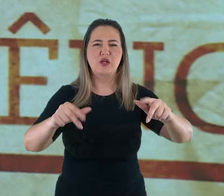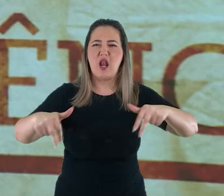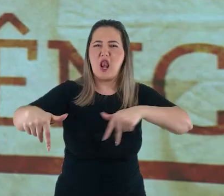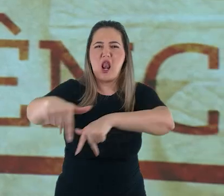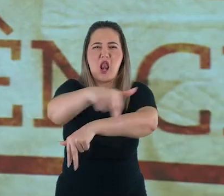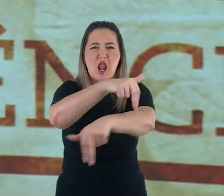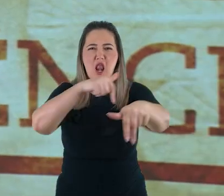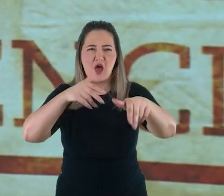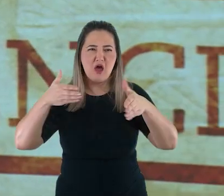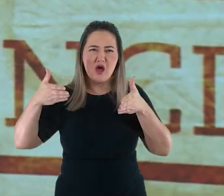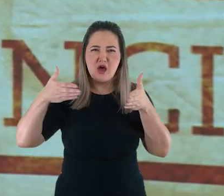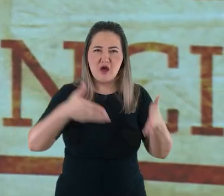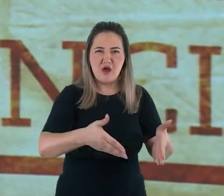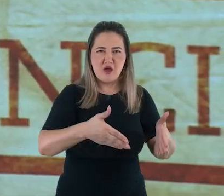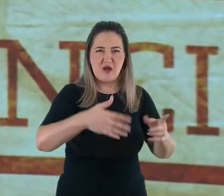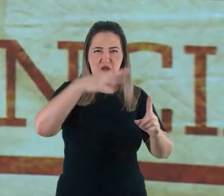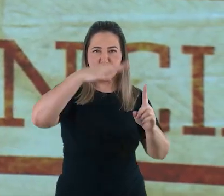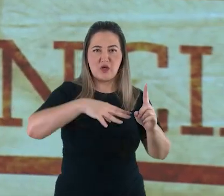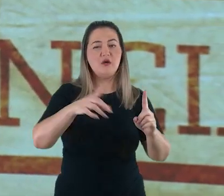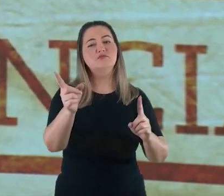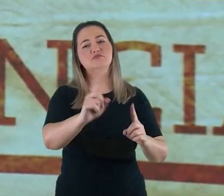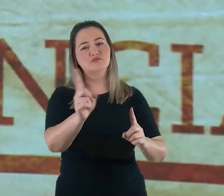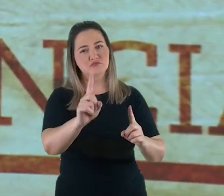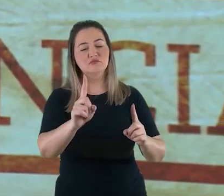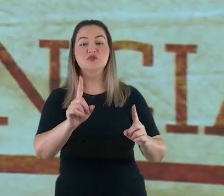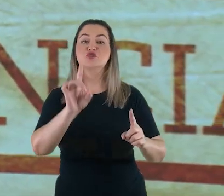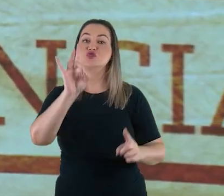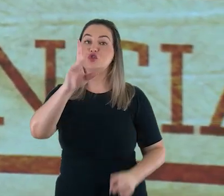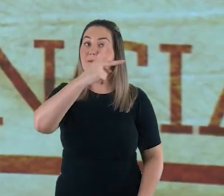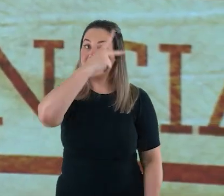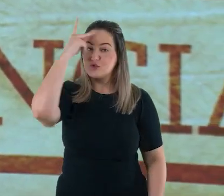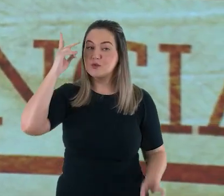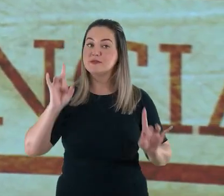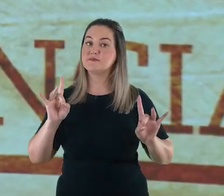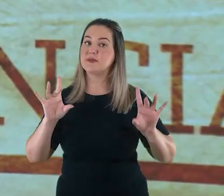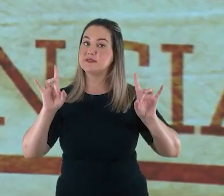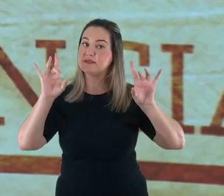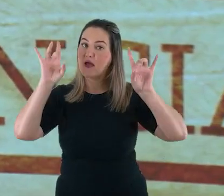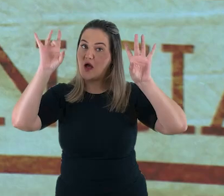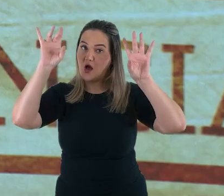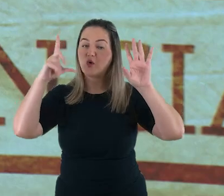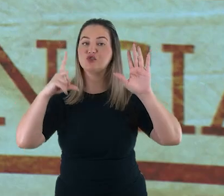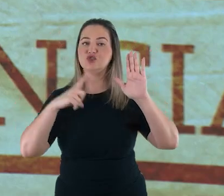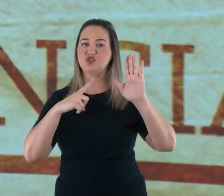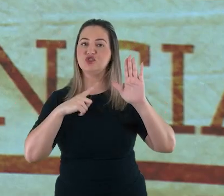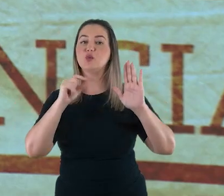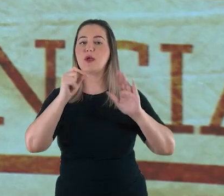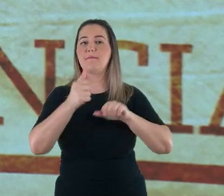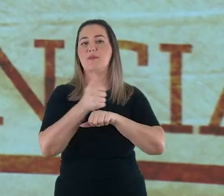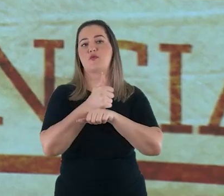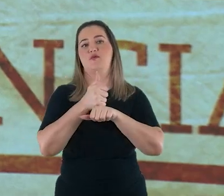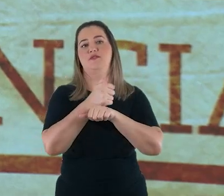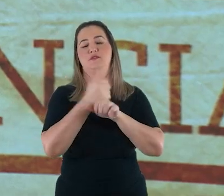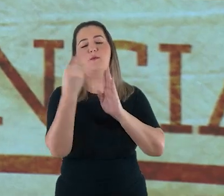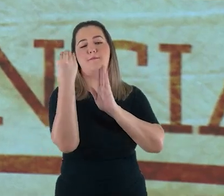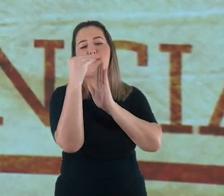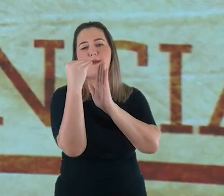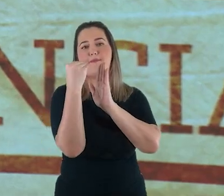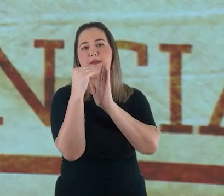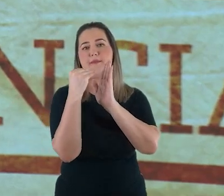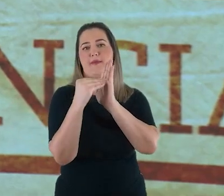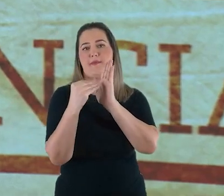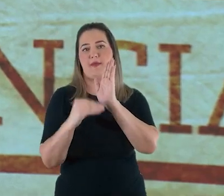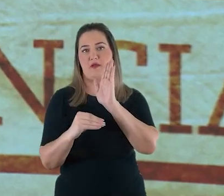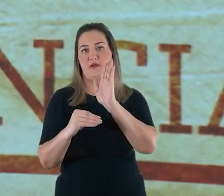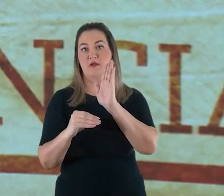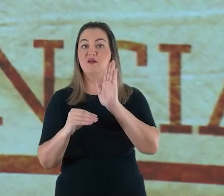apenas aqueles cujos cargos listados no decreto real foram convocados. E eu mencionei agora há pouco que Daniel